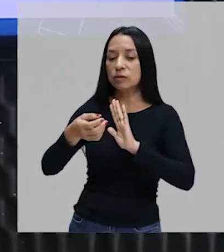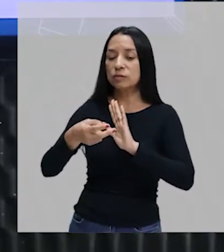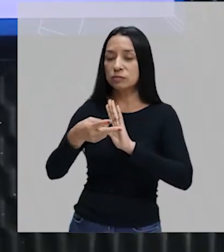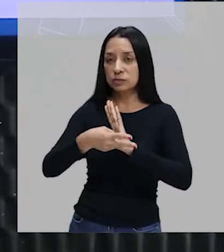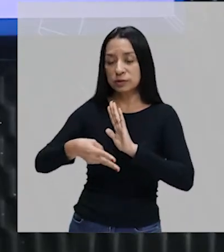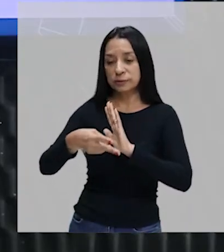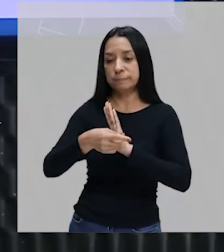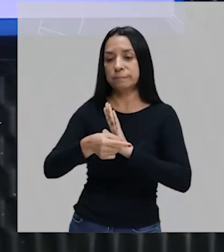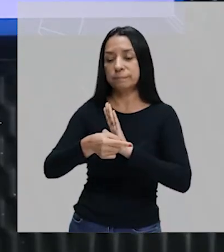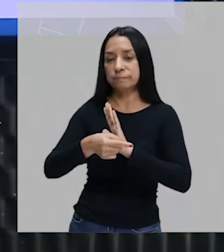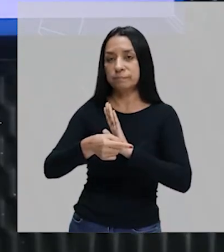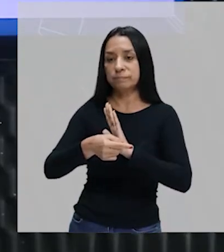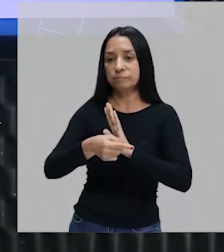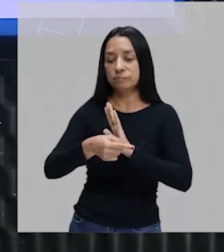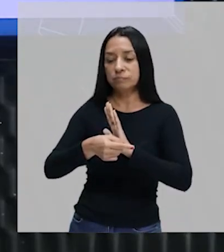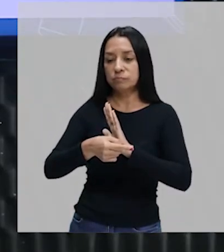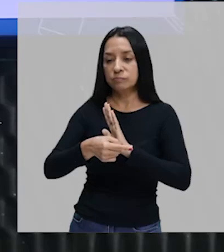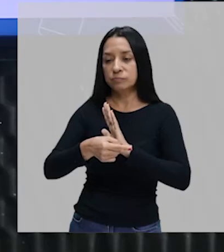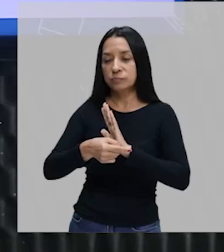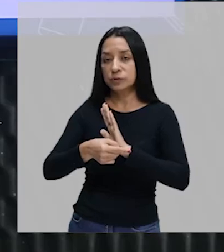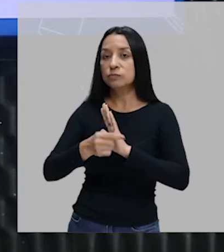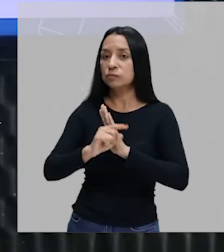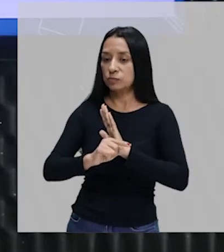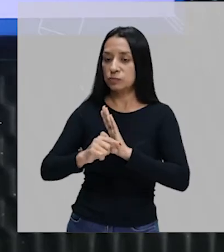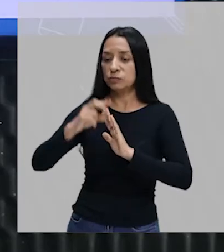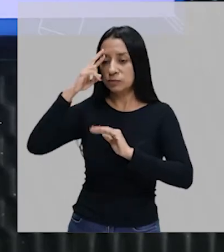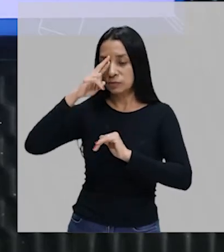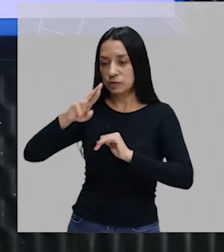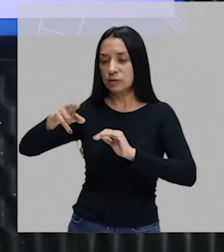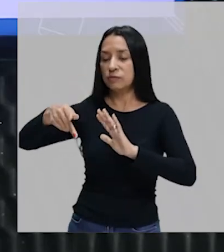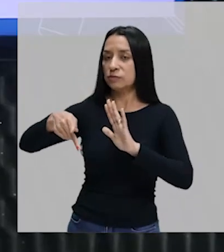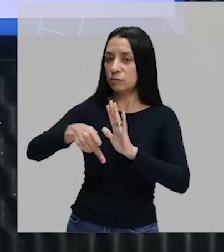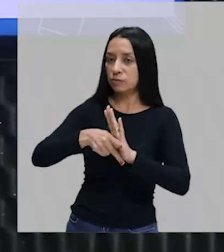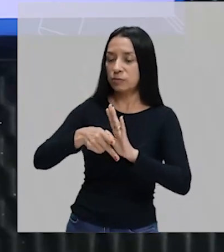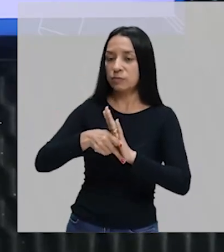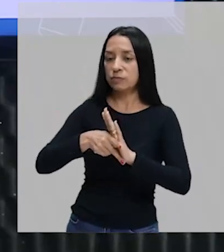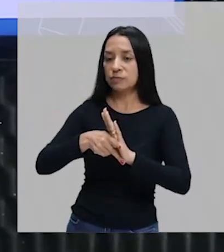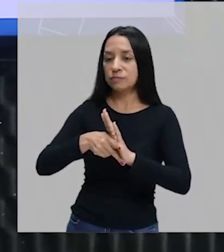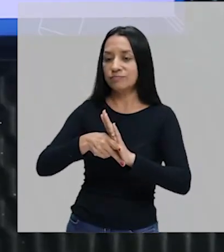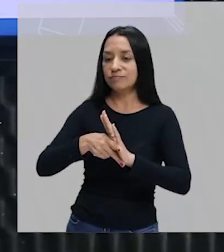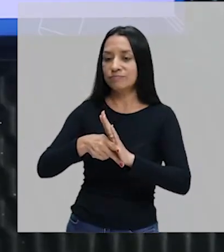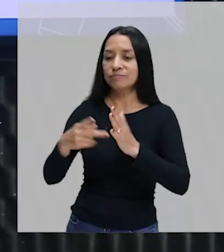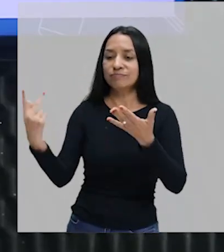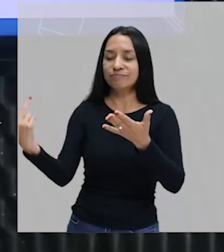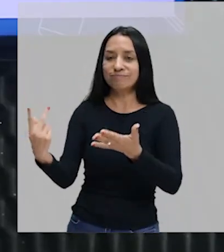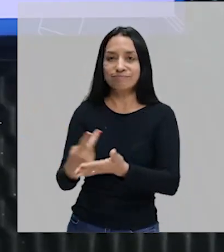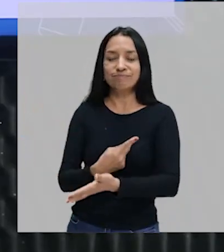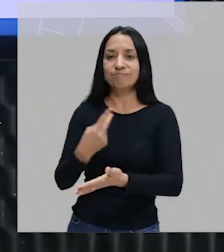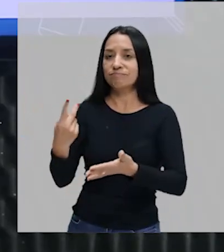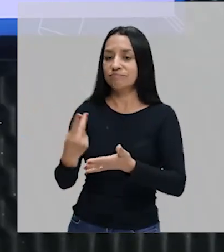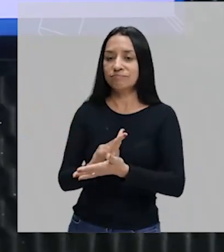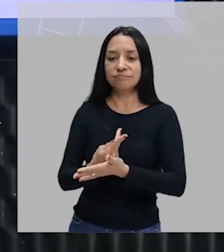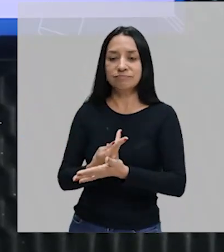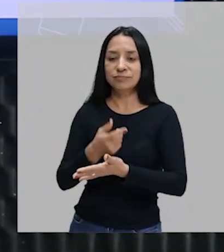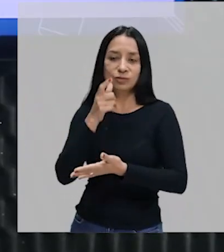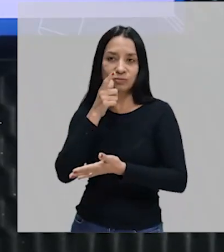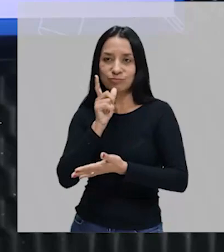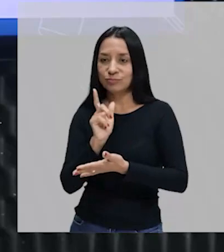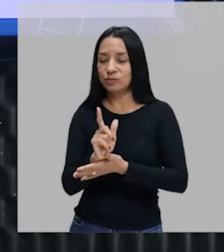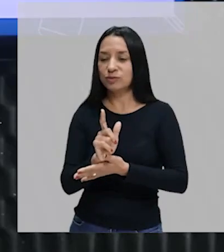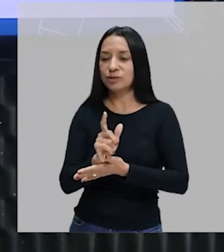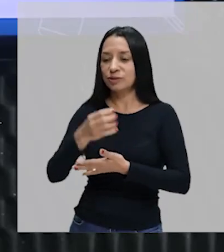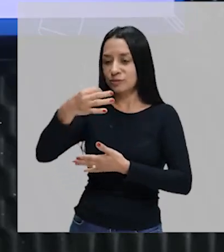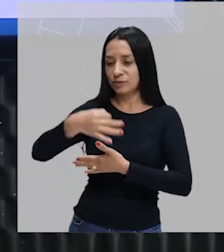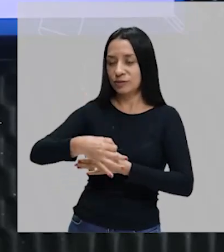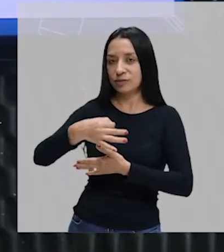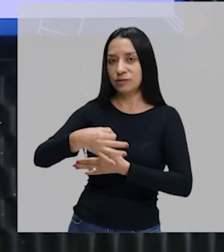iniciativa privada, nas mãos dos donatários, ele acabou não dando certo. Como diria o professor, que